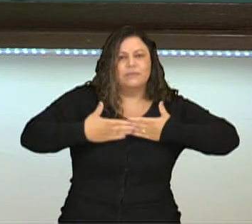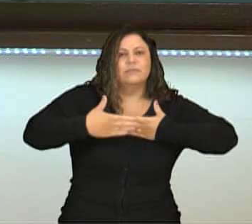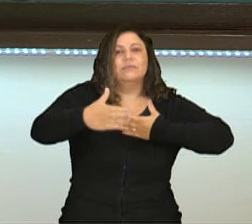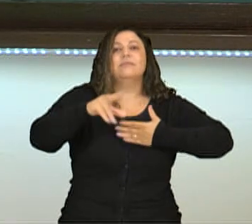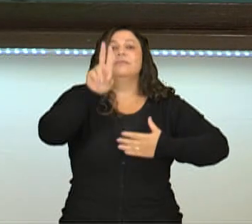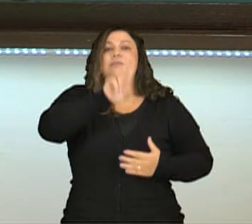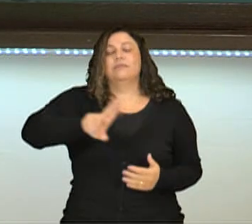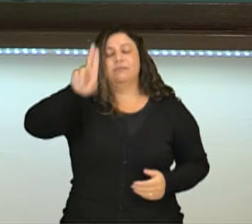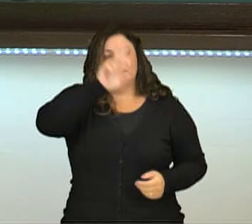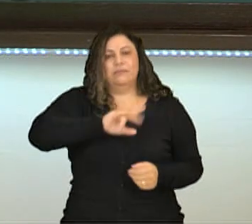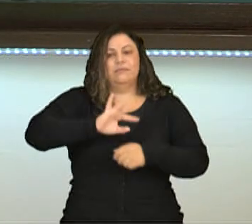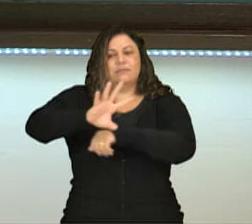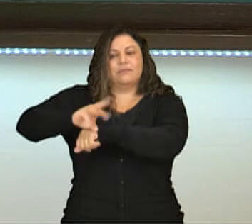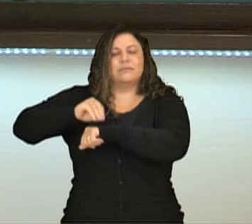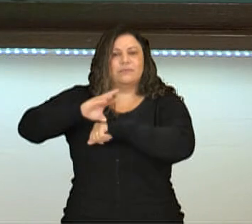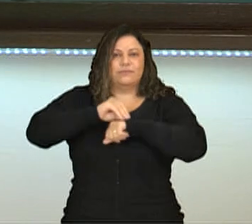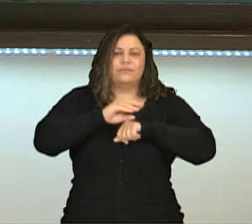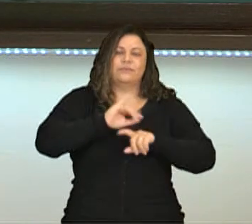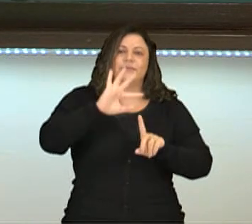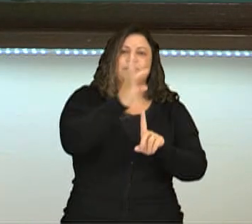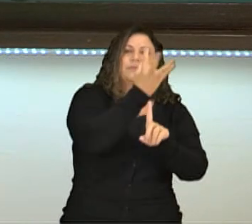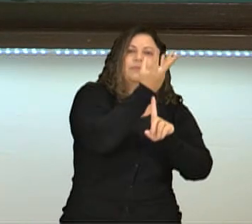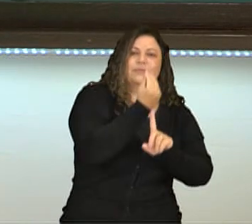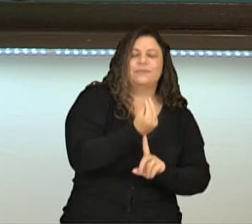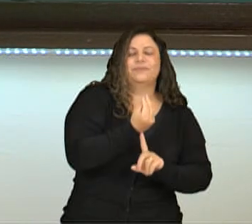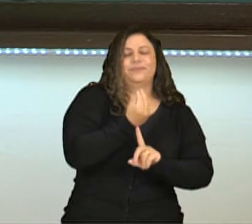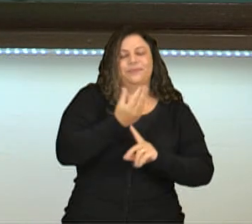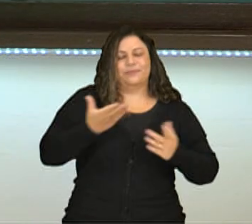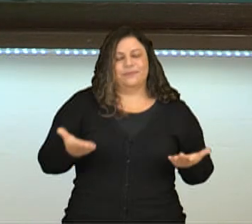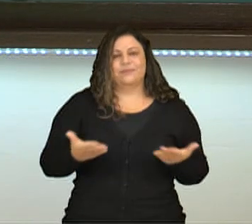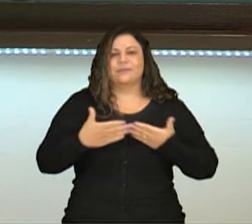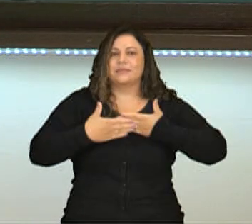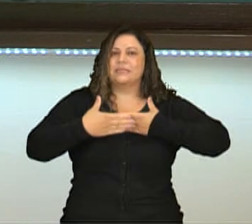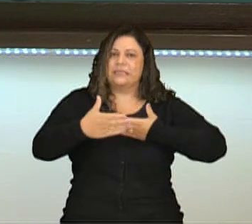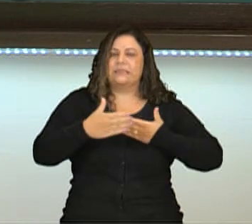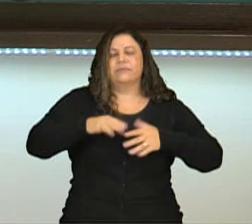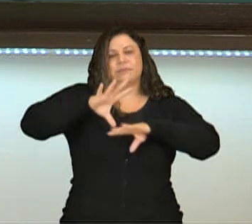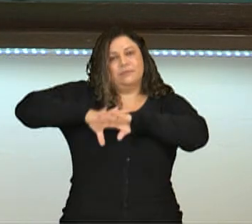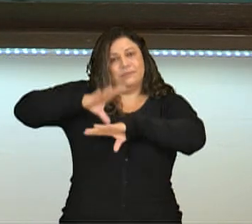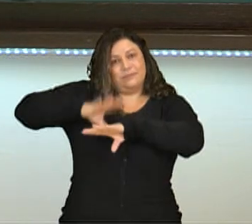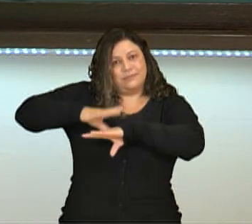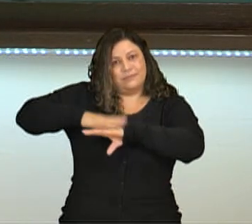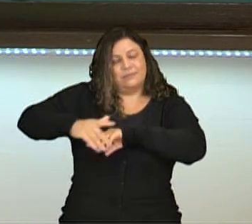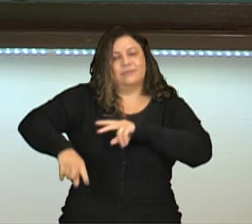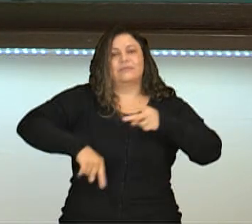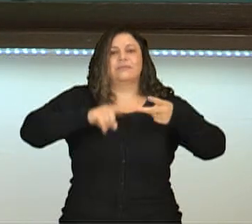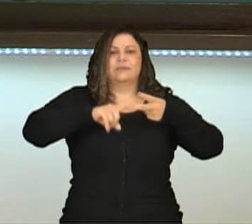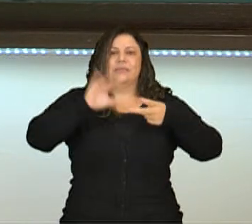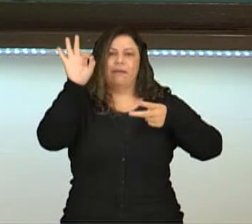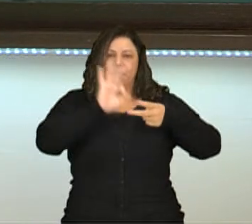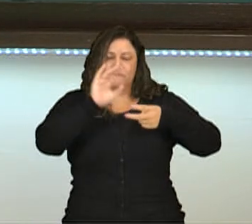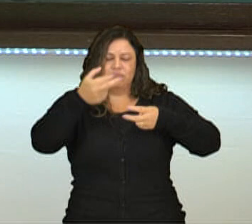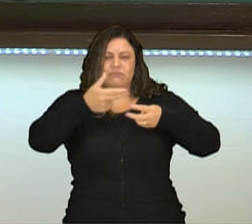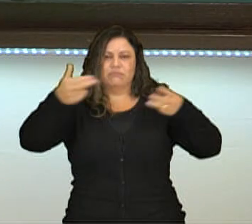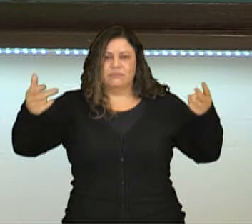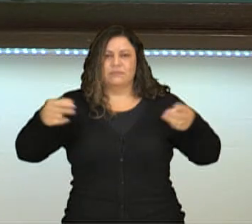todo o conhecimento adquirido nas obras de arte, né? Então eles vão usar a matemática, a proporção,